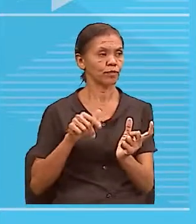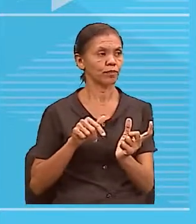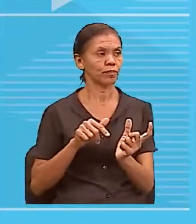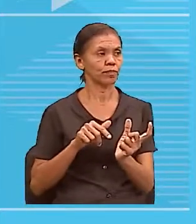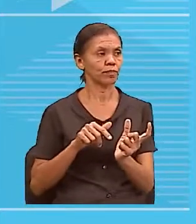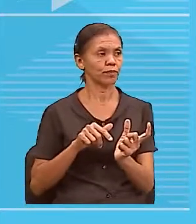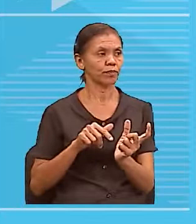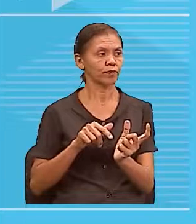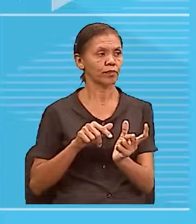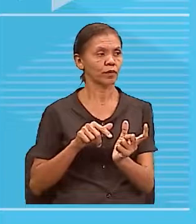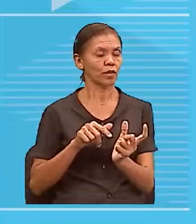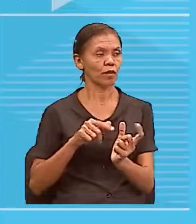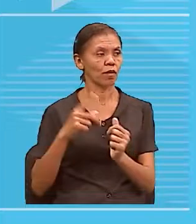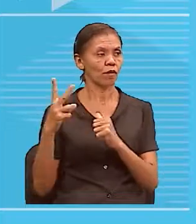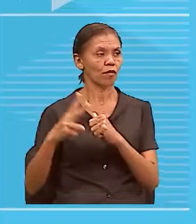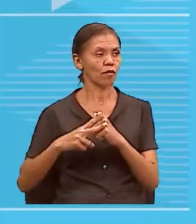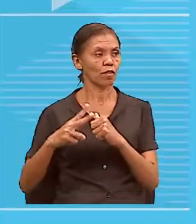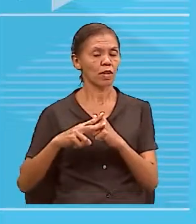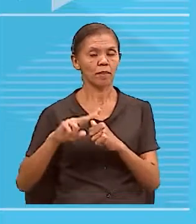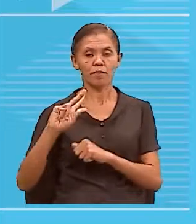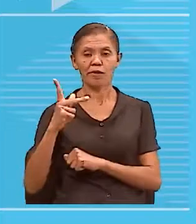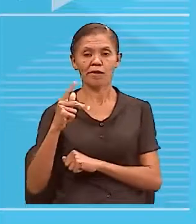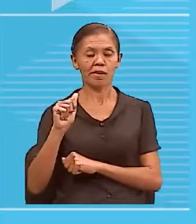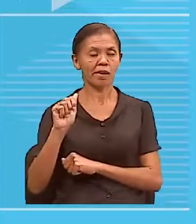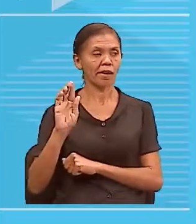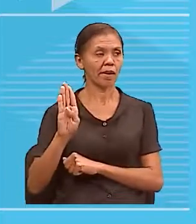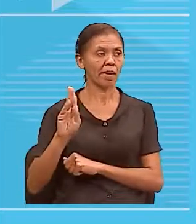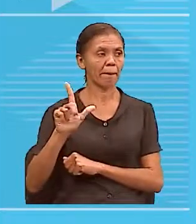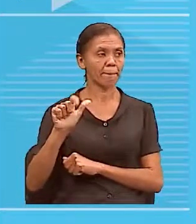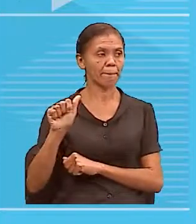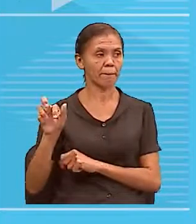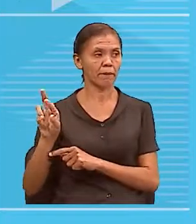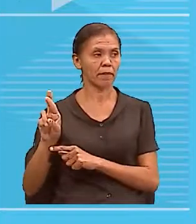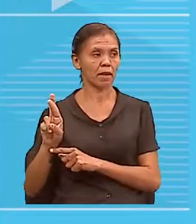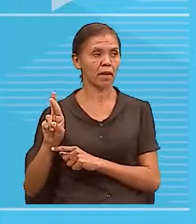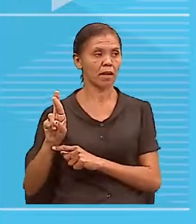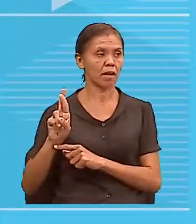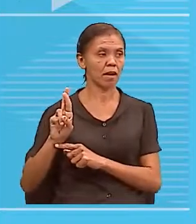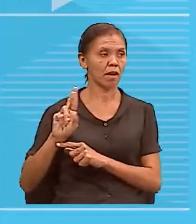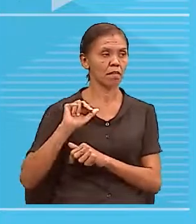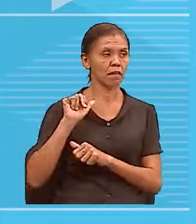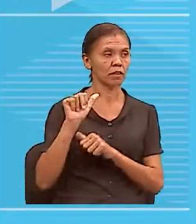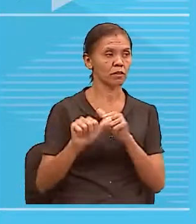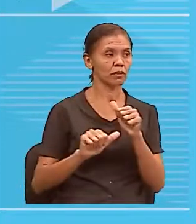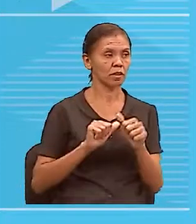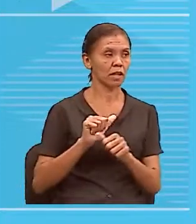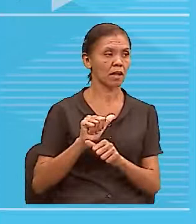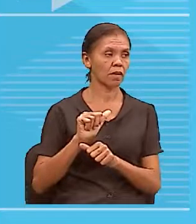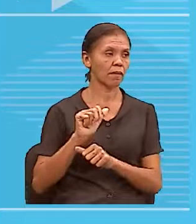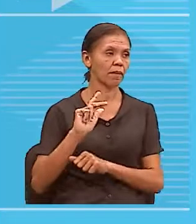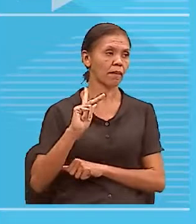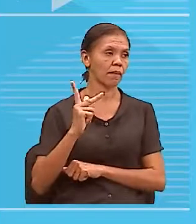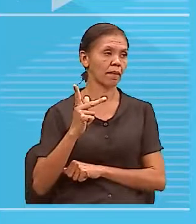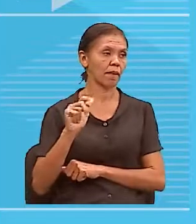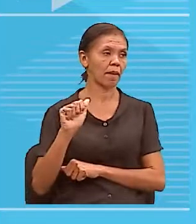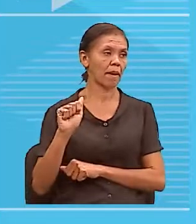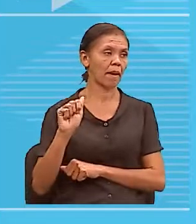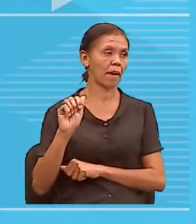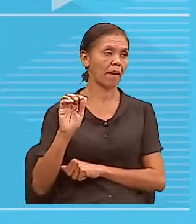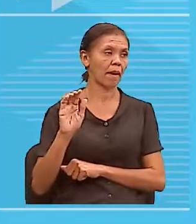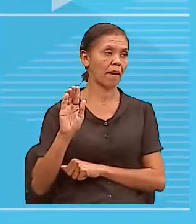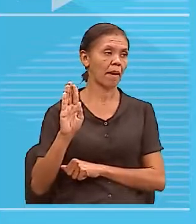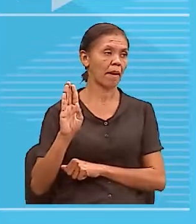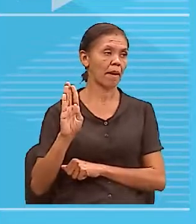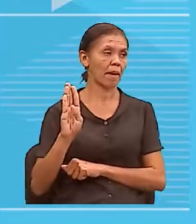aí você vai trocar esse R poder vai ficar abalado Oi ó